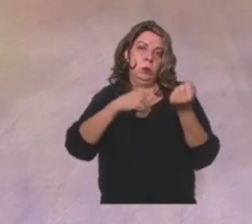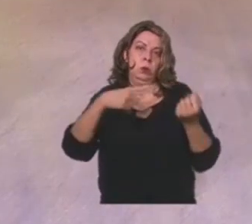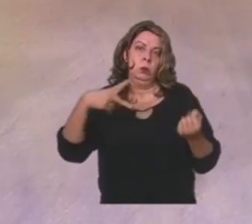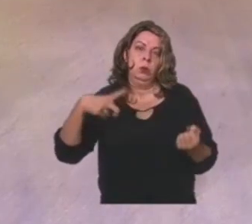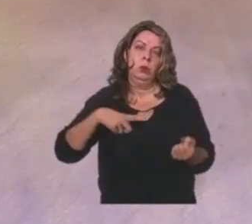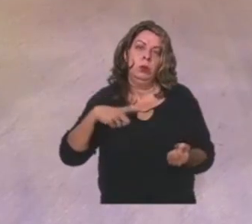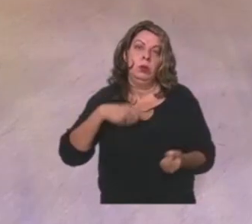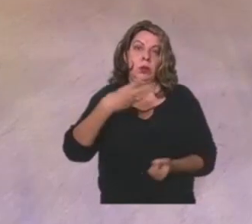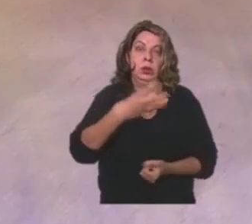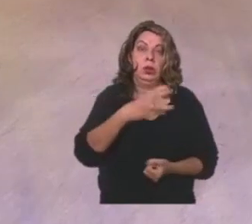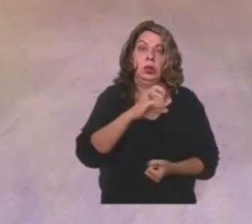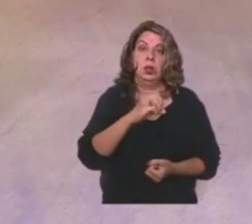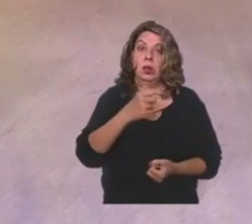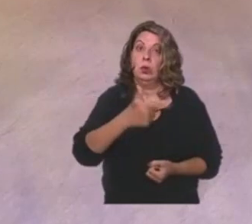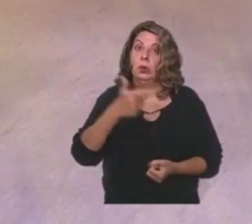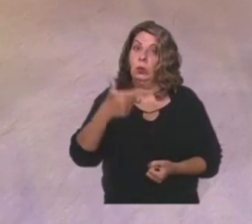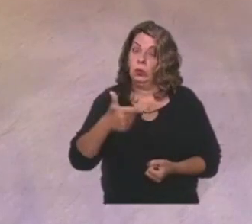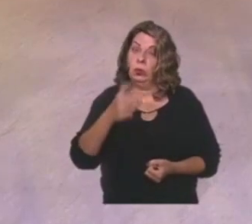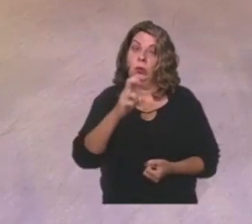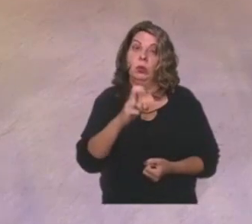número